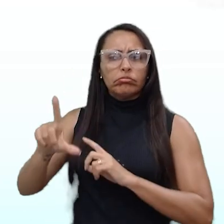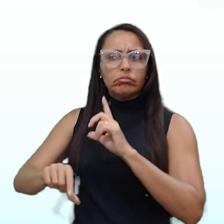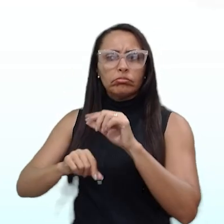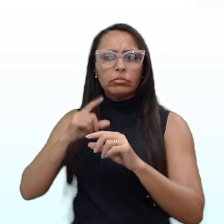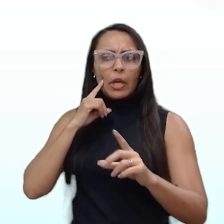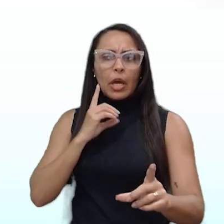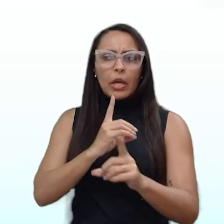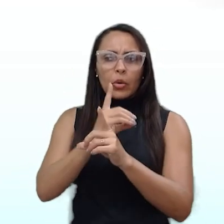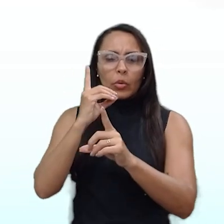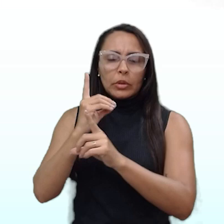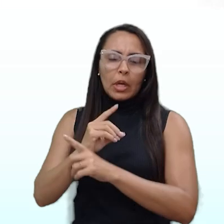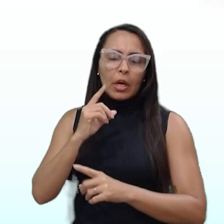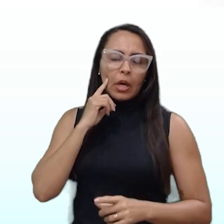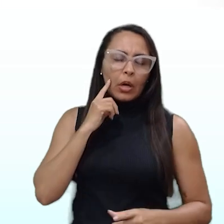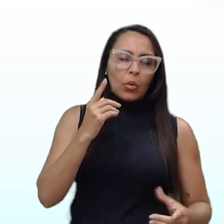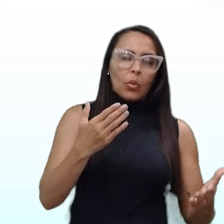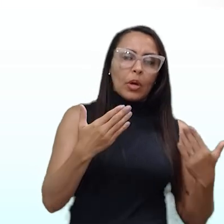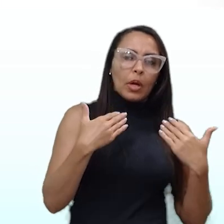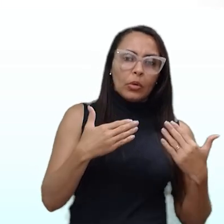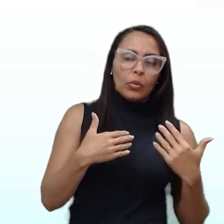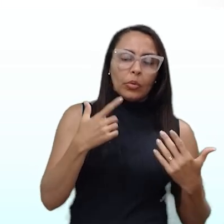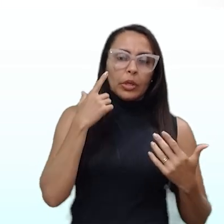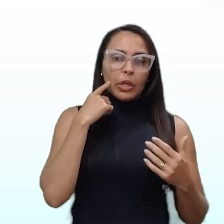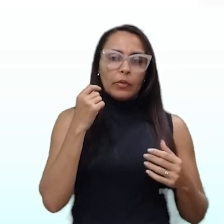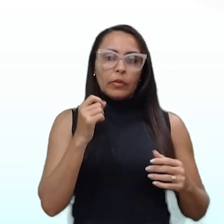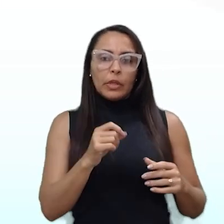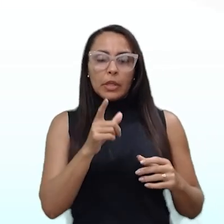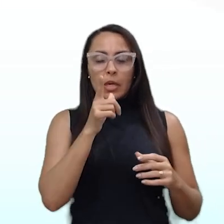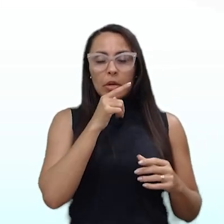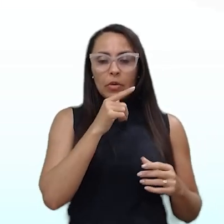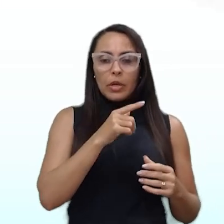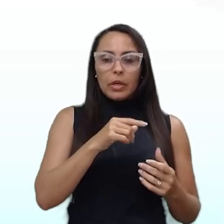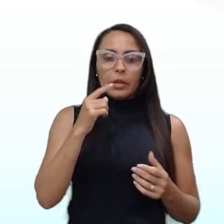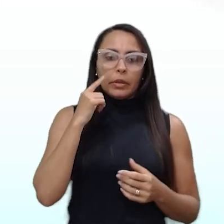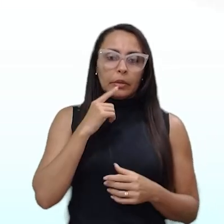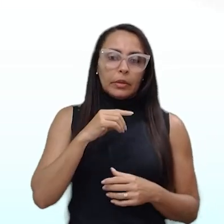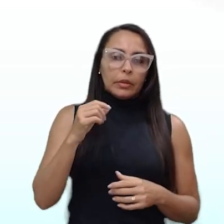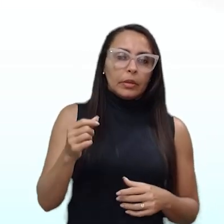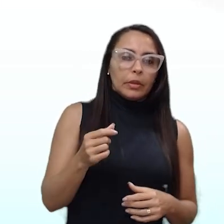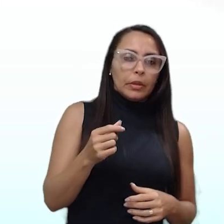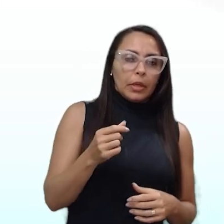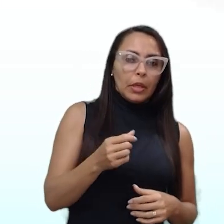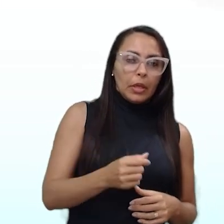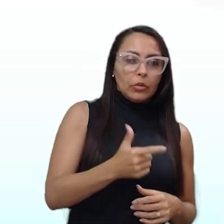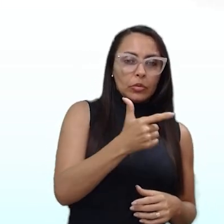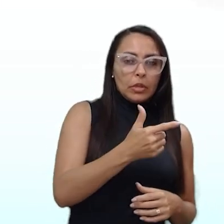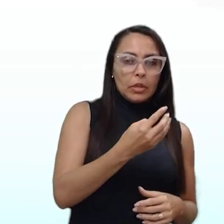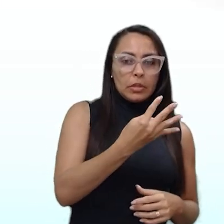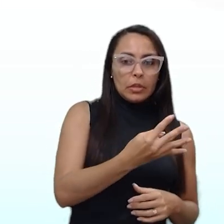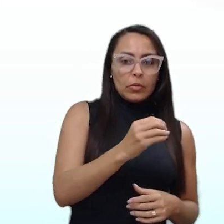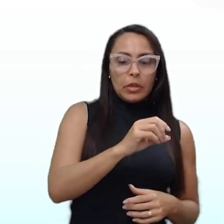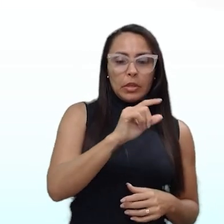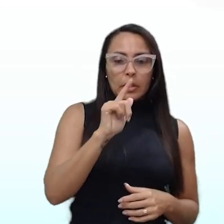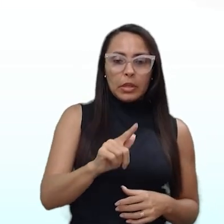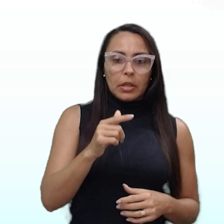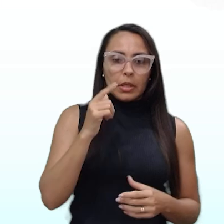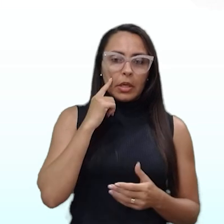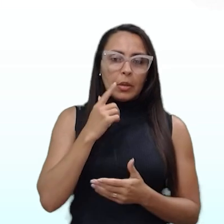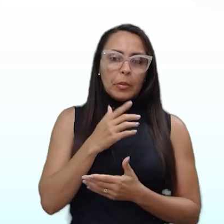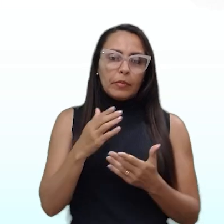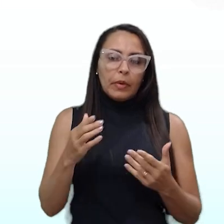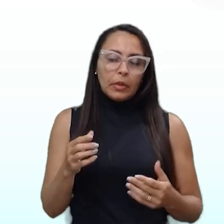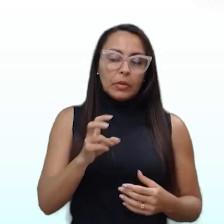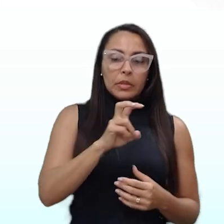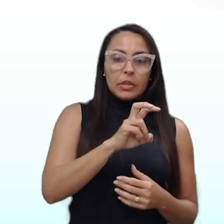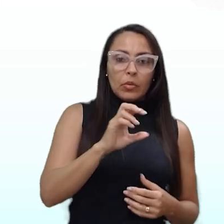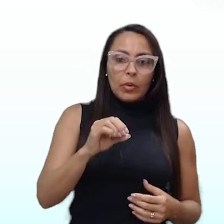ou seja, a quantidade de calor que fez a água aquecer, eu vou pegar a massa, 240, calor específico 1, variação da temperatura